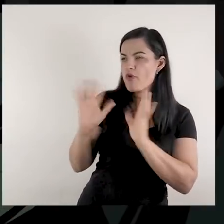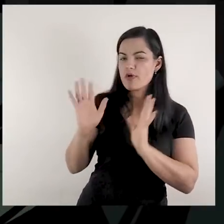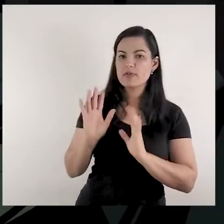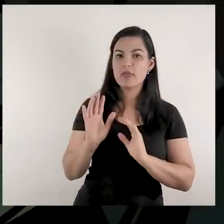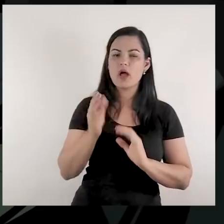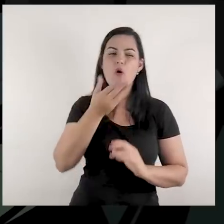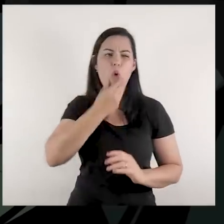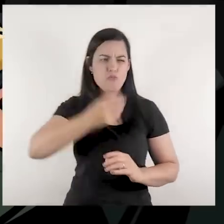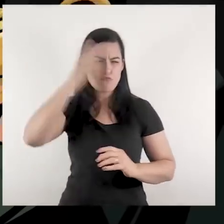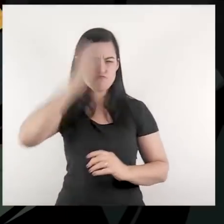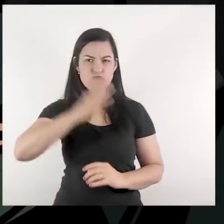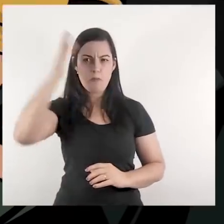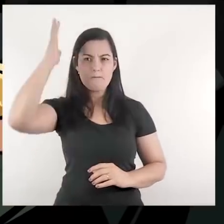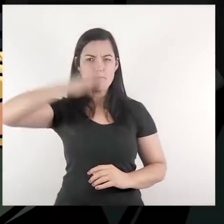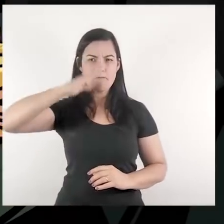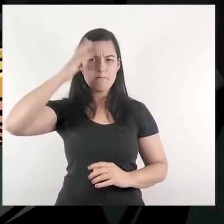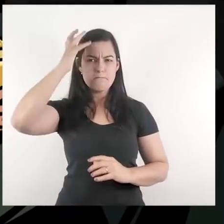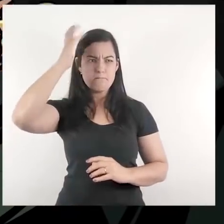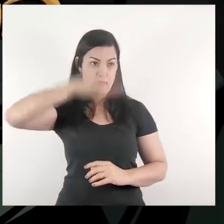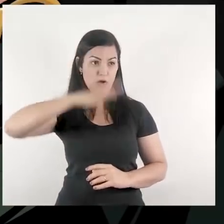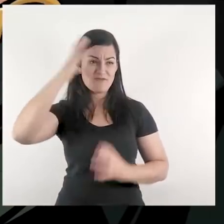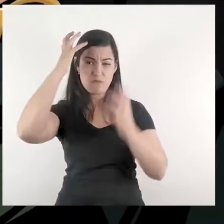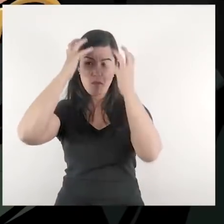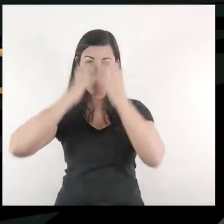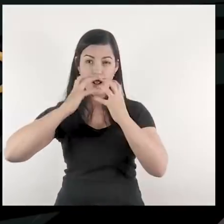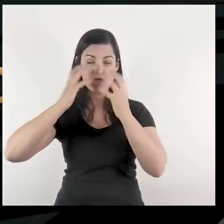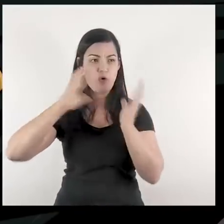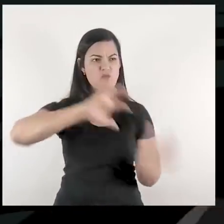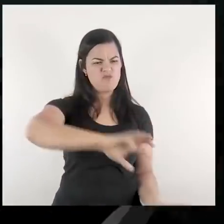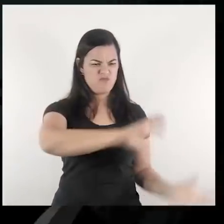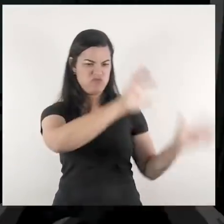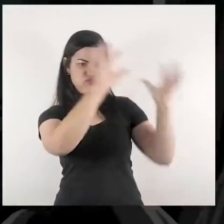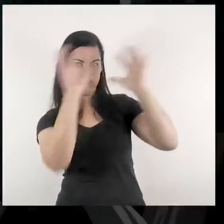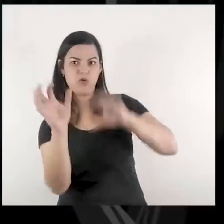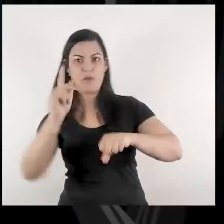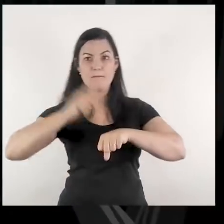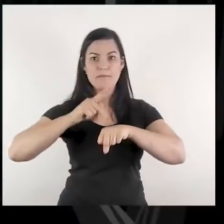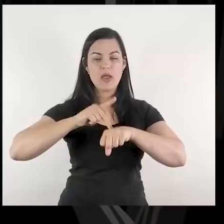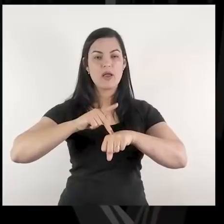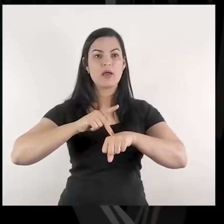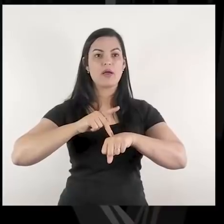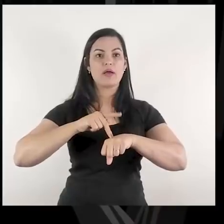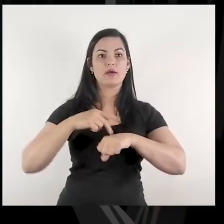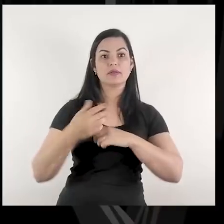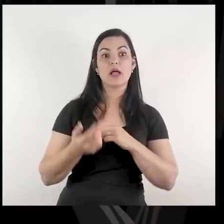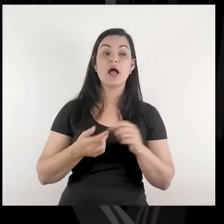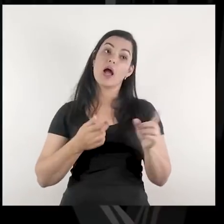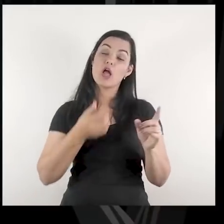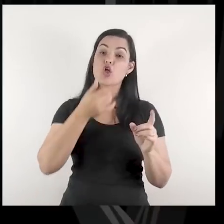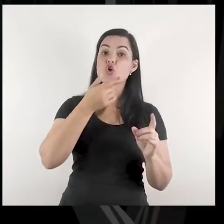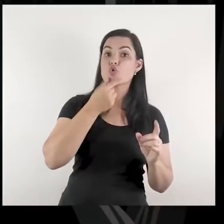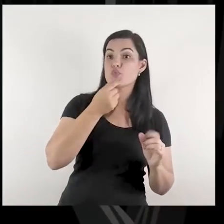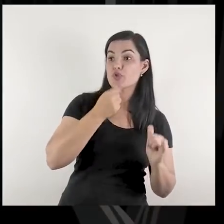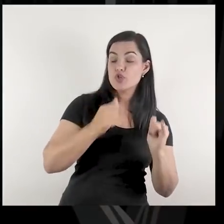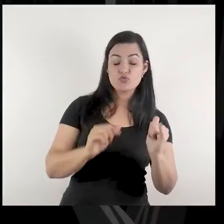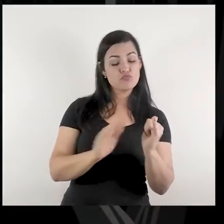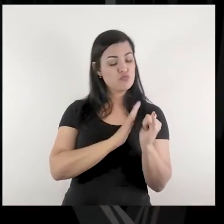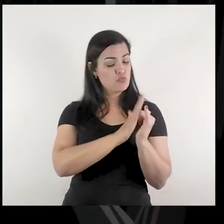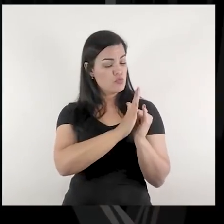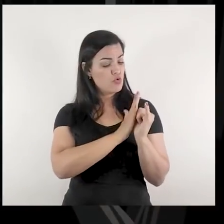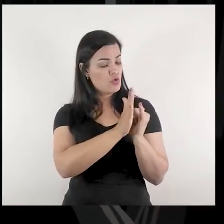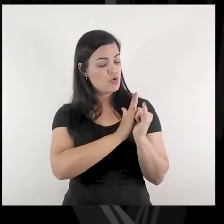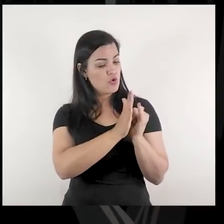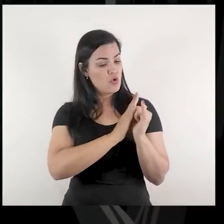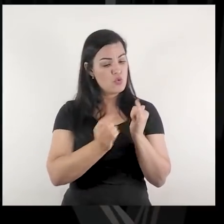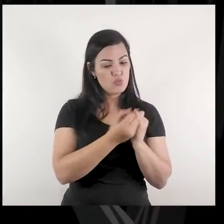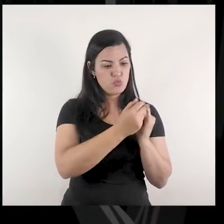pedra. Aí, o Aladim esfregou a lâmpada sem querer e fez aparecer um gênio mágico que prometeu atender a todos os